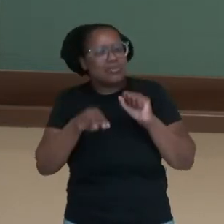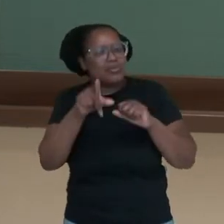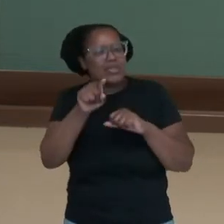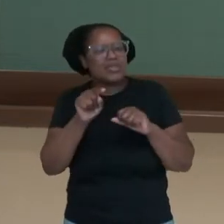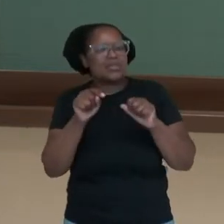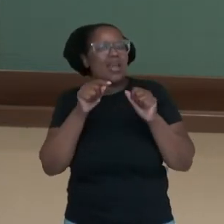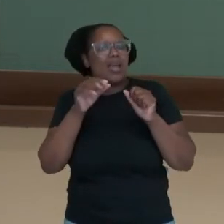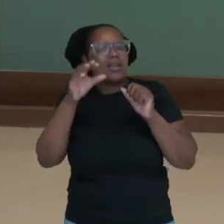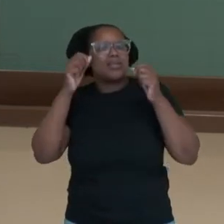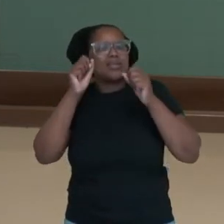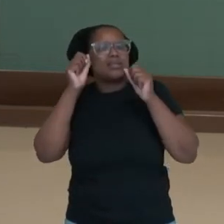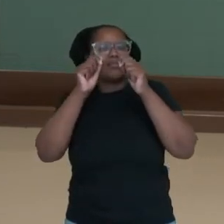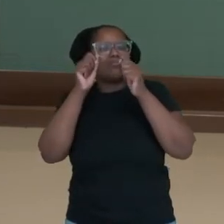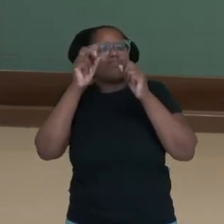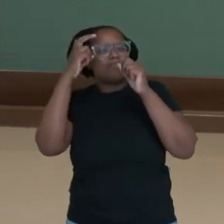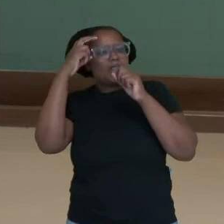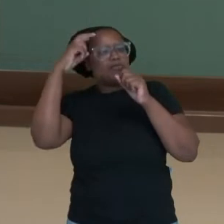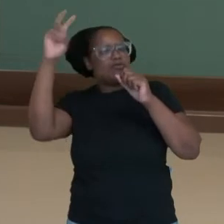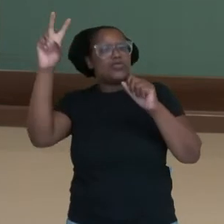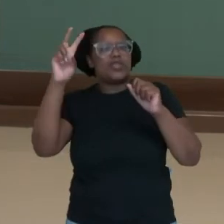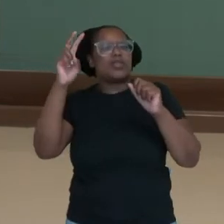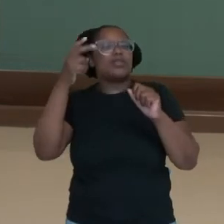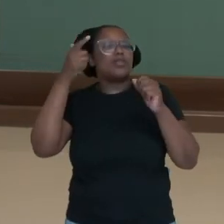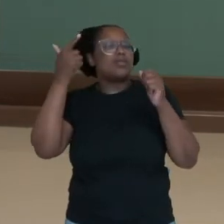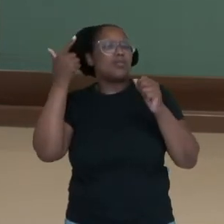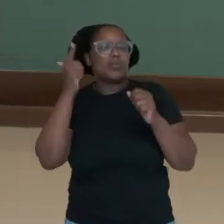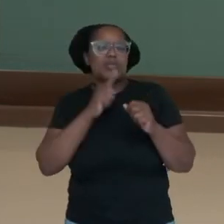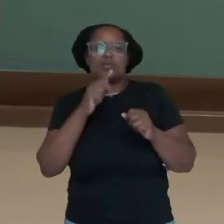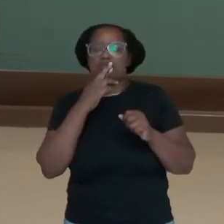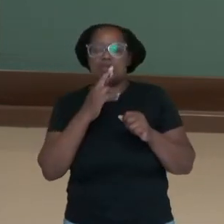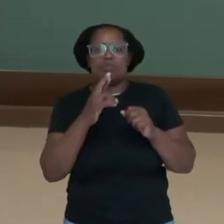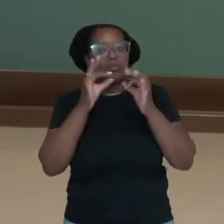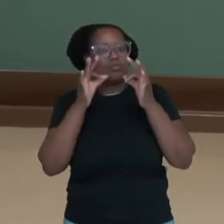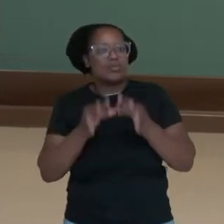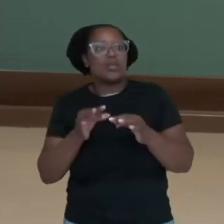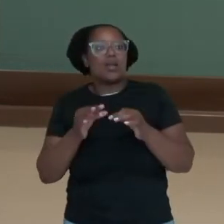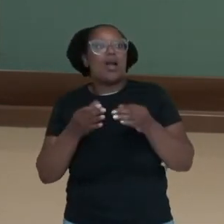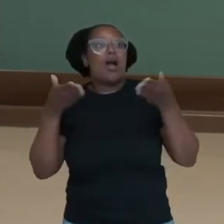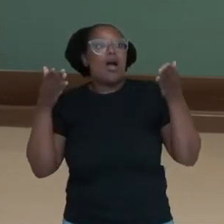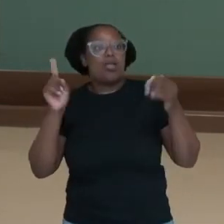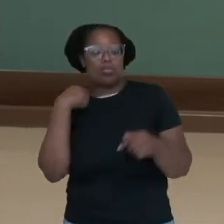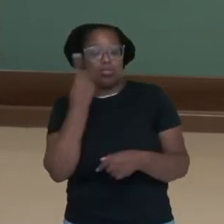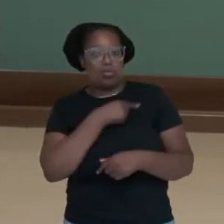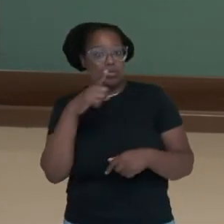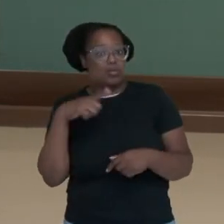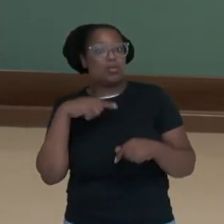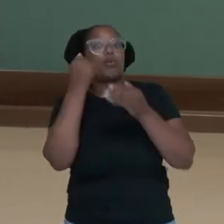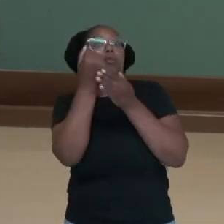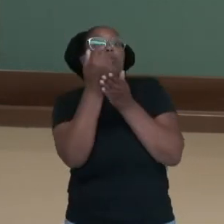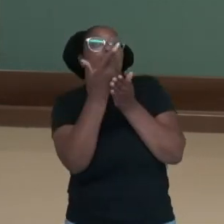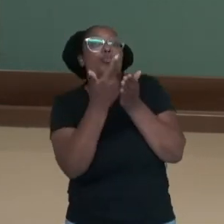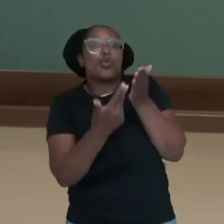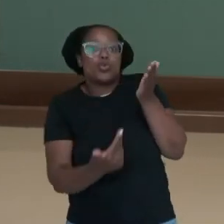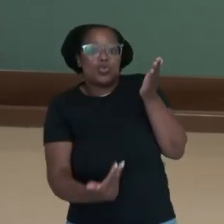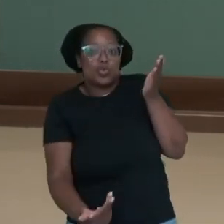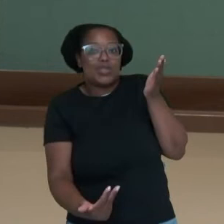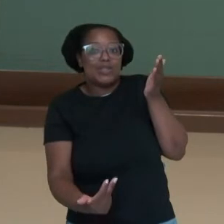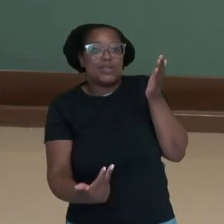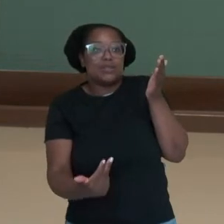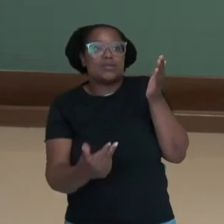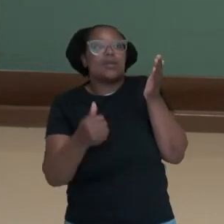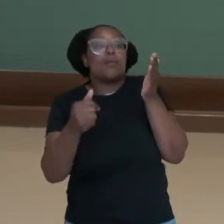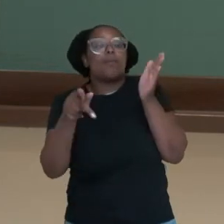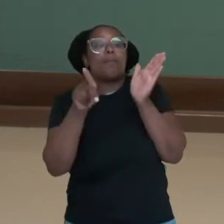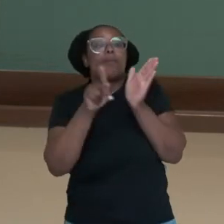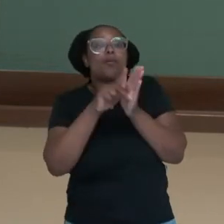você é espertinha. Então, nós temos como classificação produtores, consumidores e decompositores. Então,